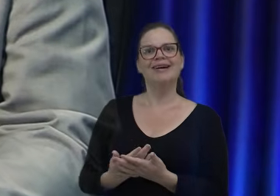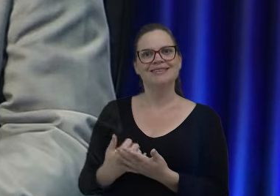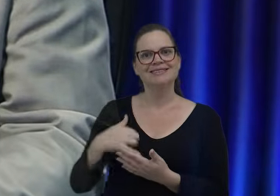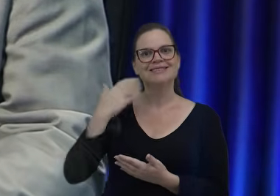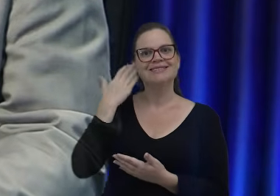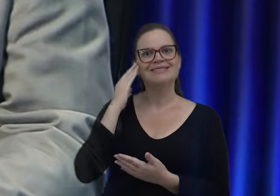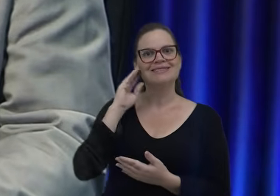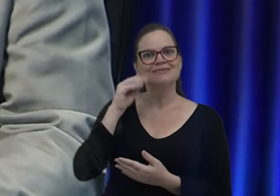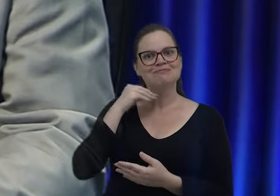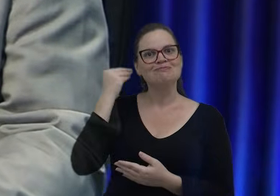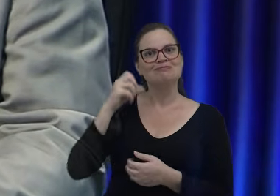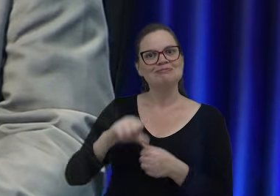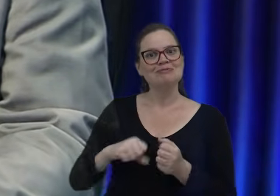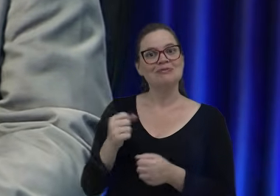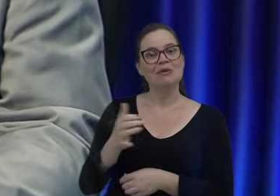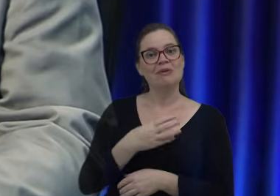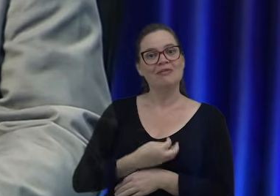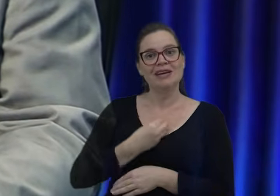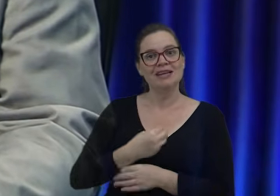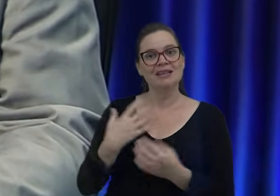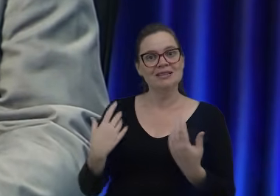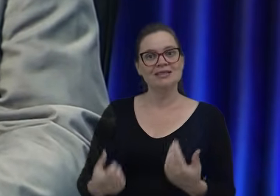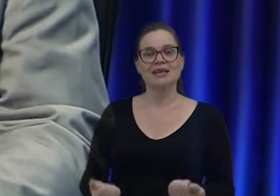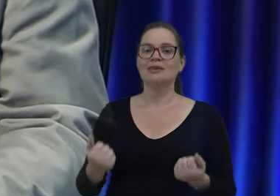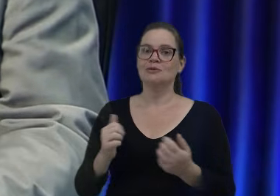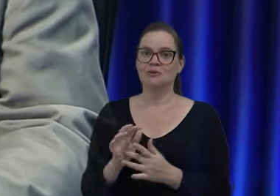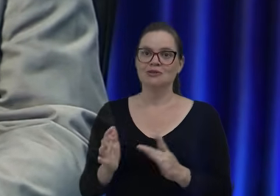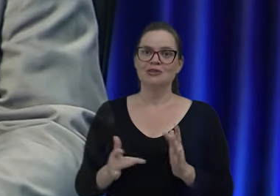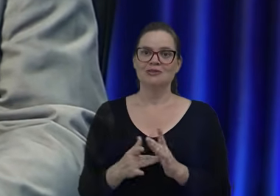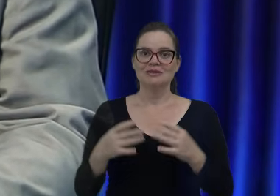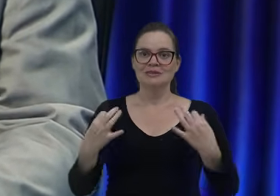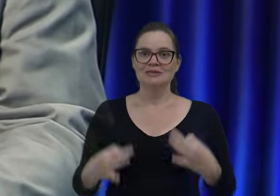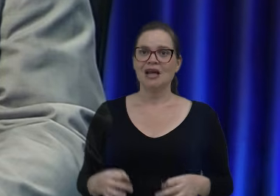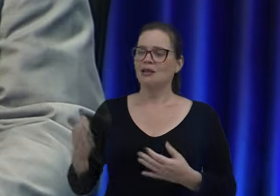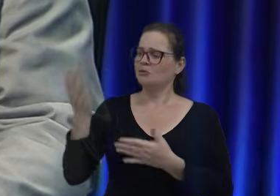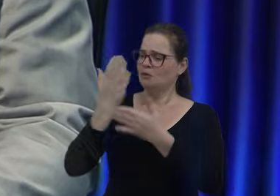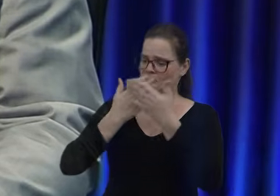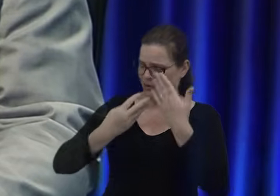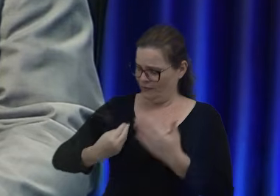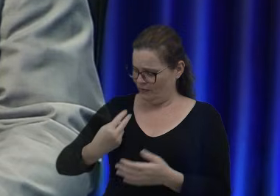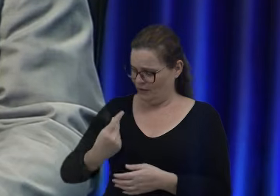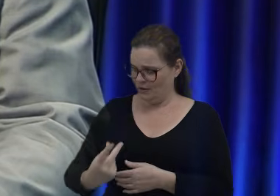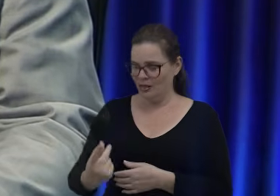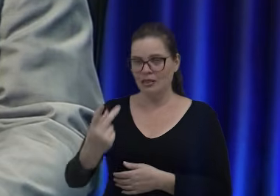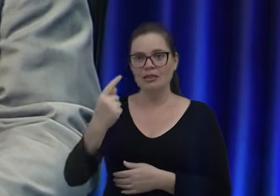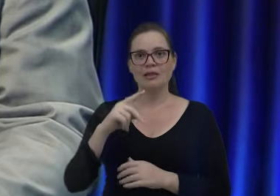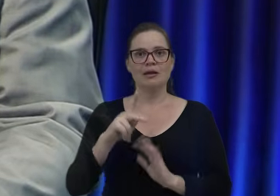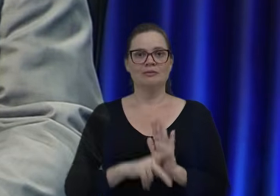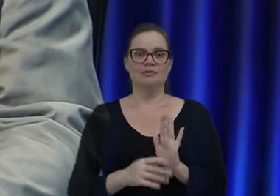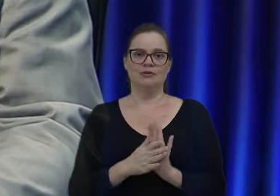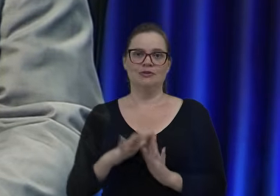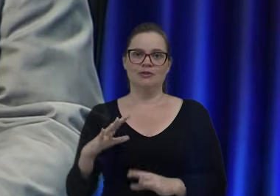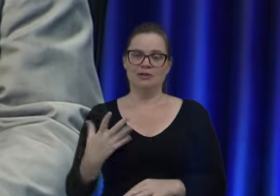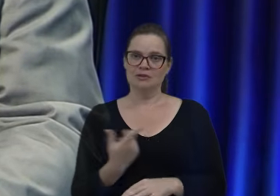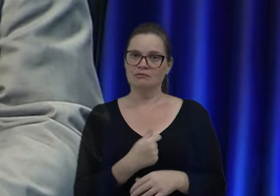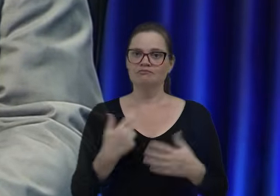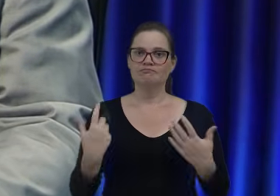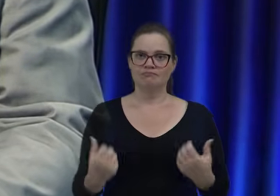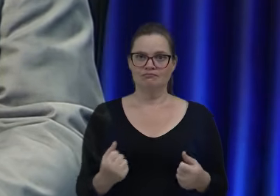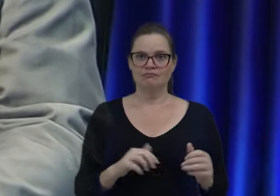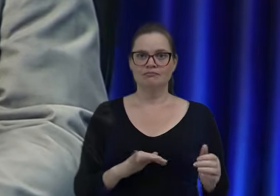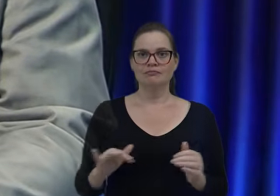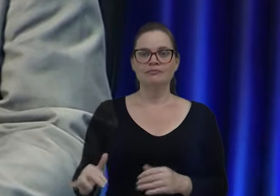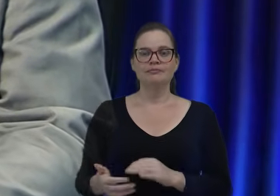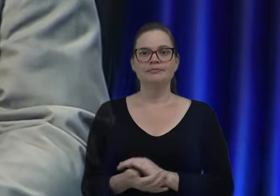né? Ele saiu do deserto, ele se converteu, recebeu vida eterna, salvação. Glória a Deus.